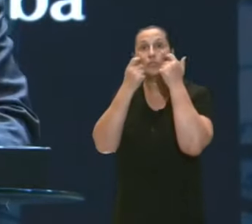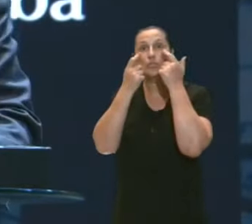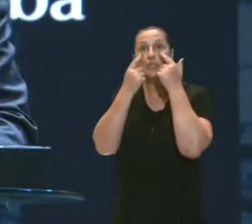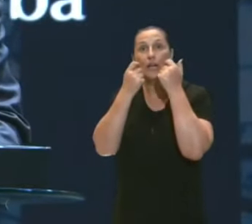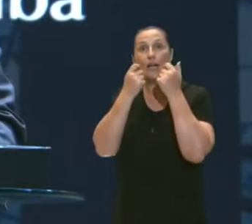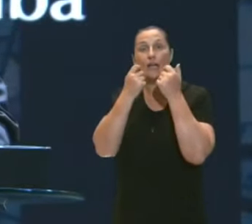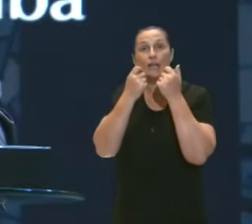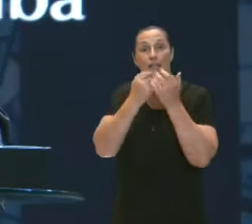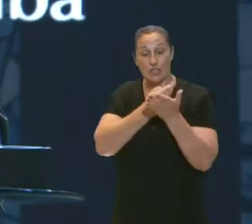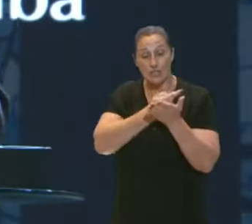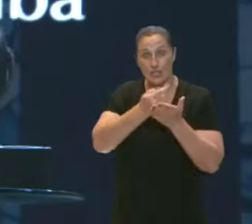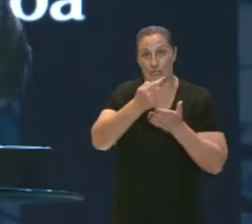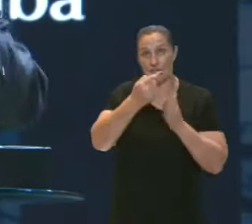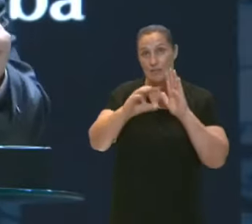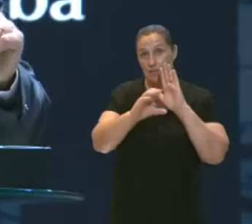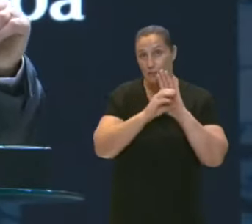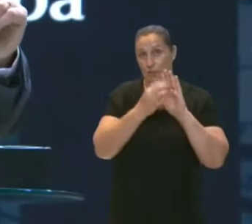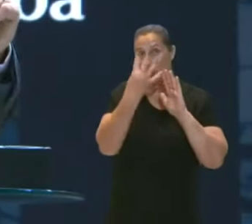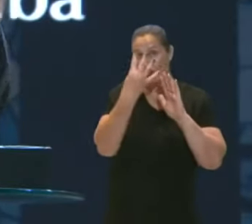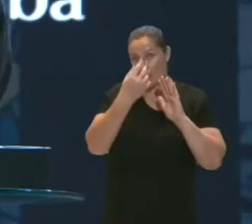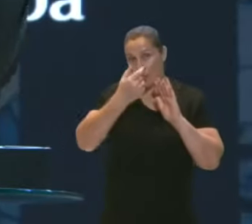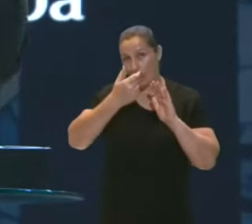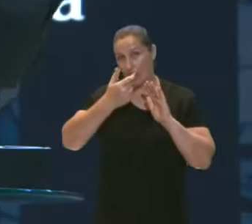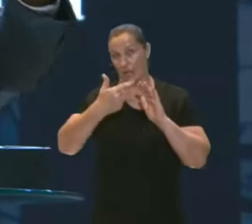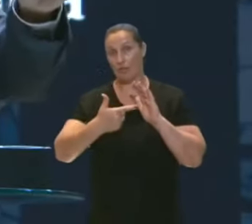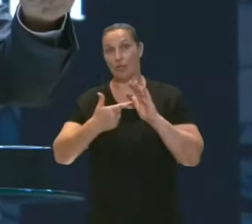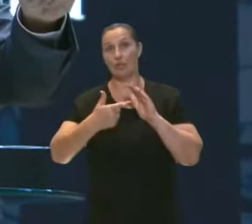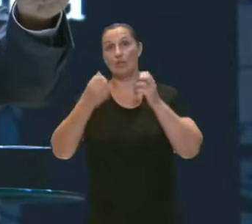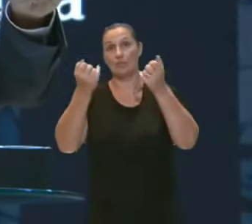Gênesis 42, e ele diz: olha, foi